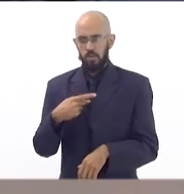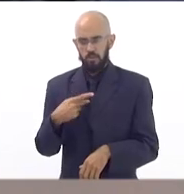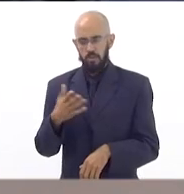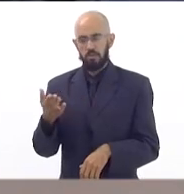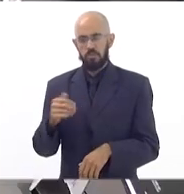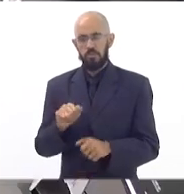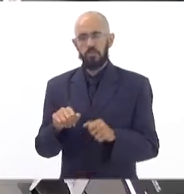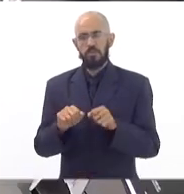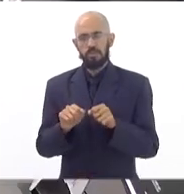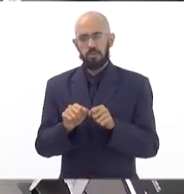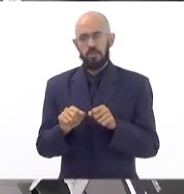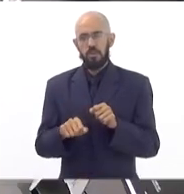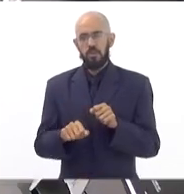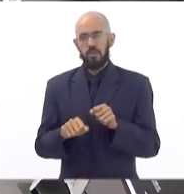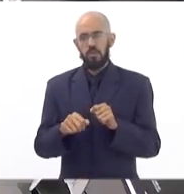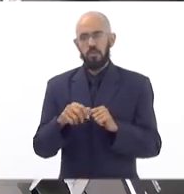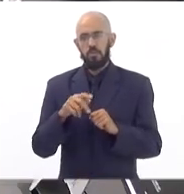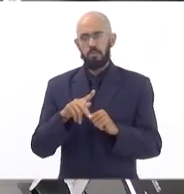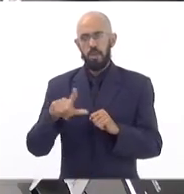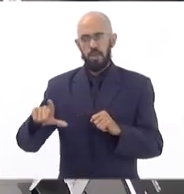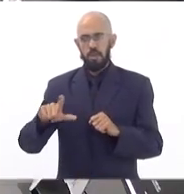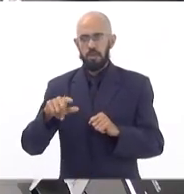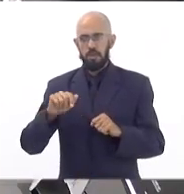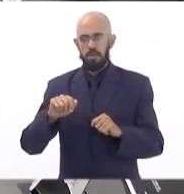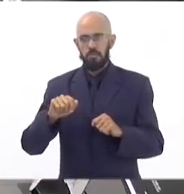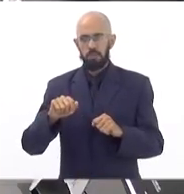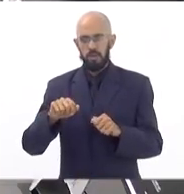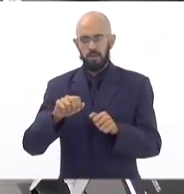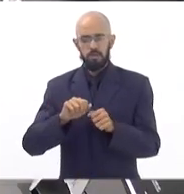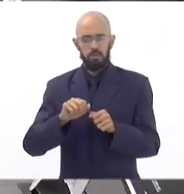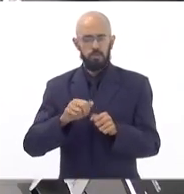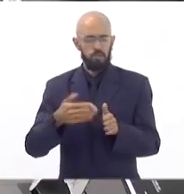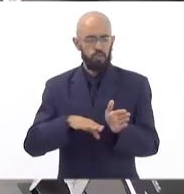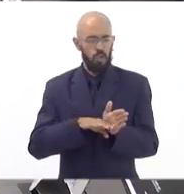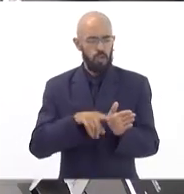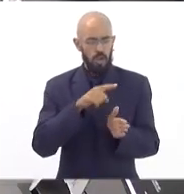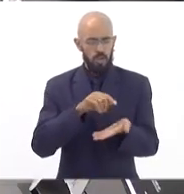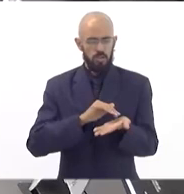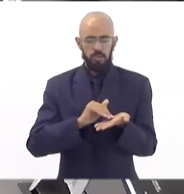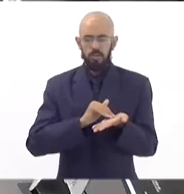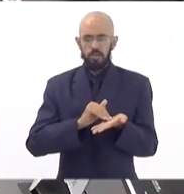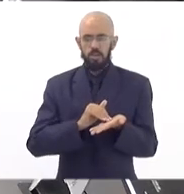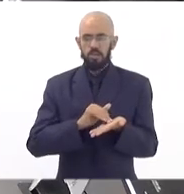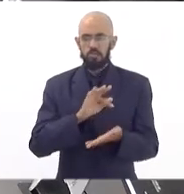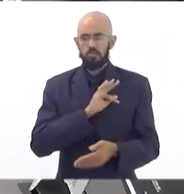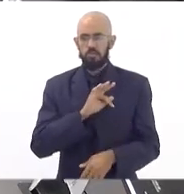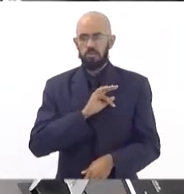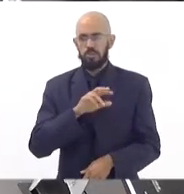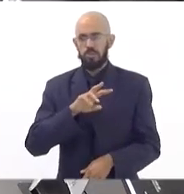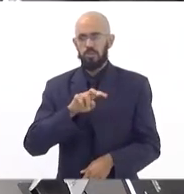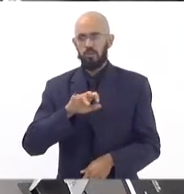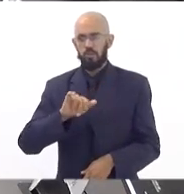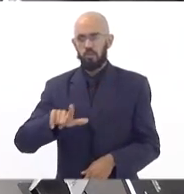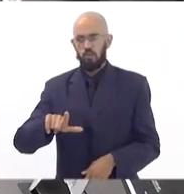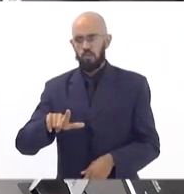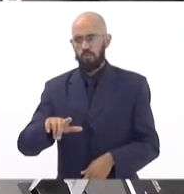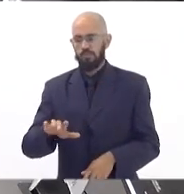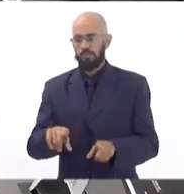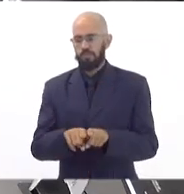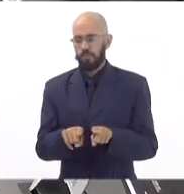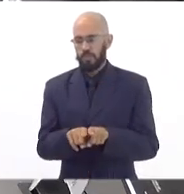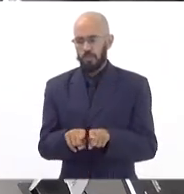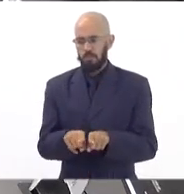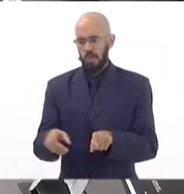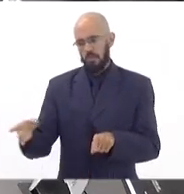de lei para que isso chegue lá para a secretaria de Polícia Civil em relação às que o senhor também